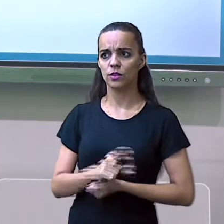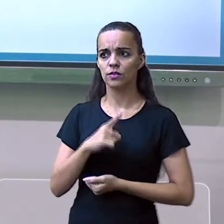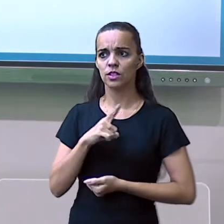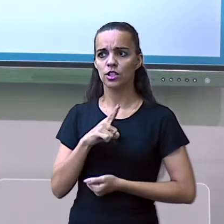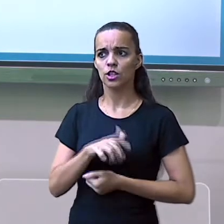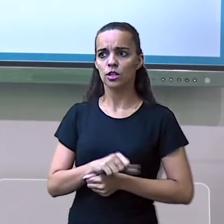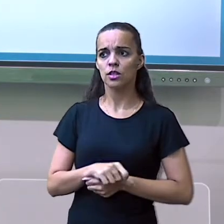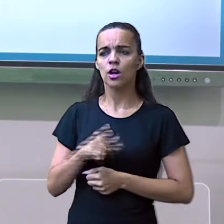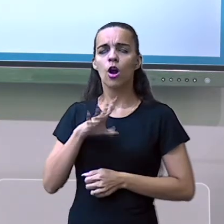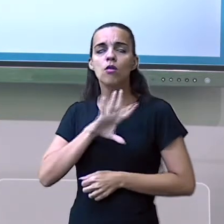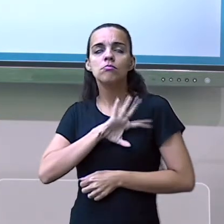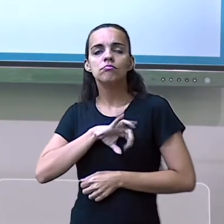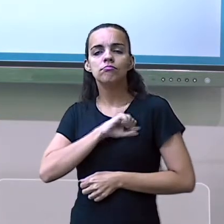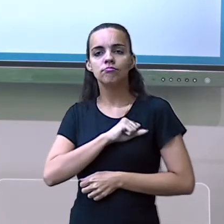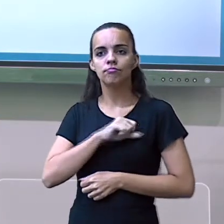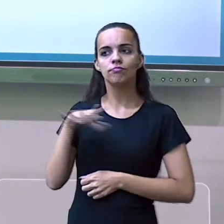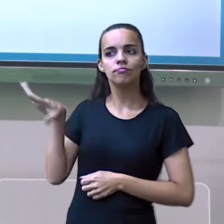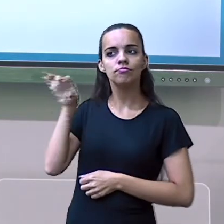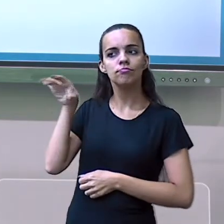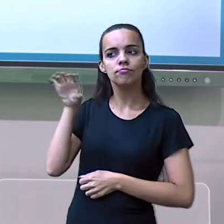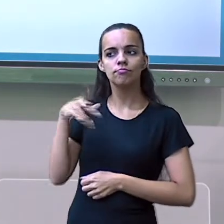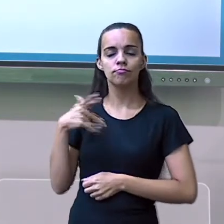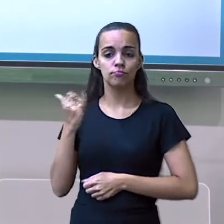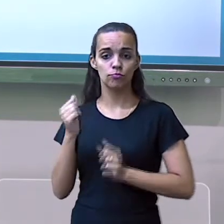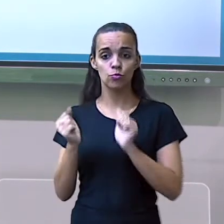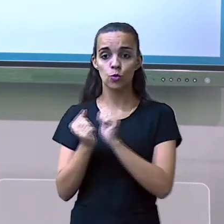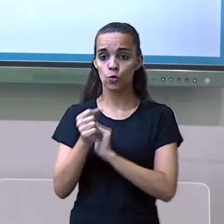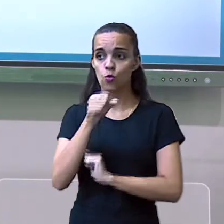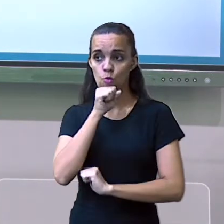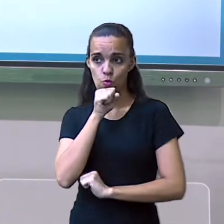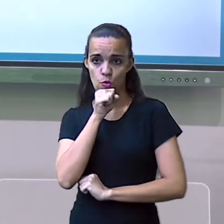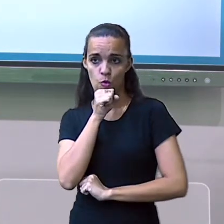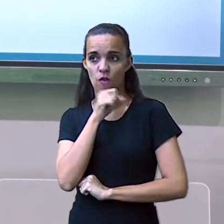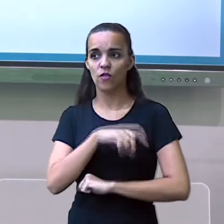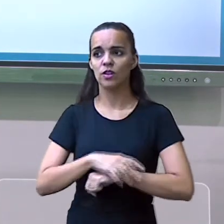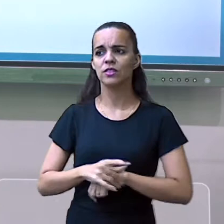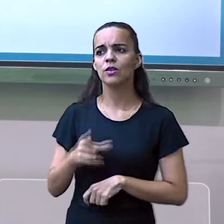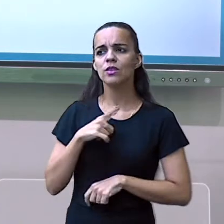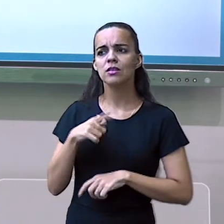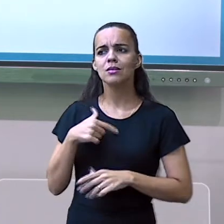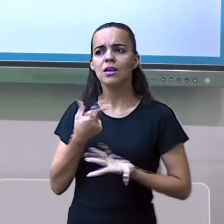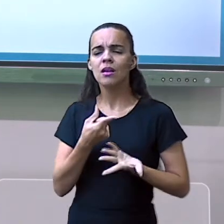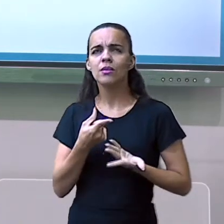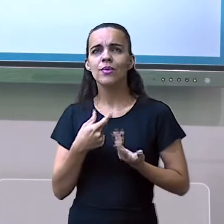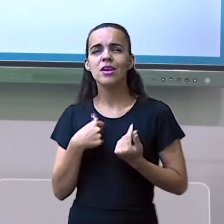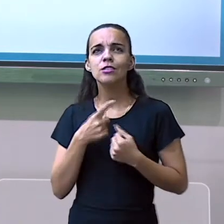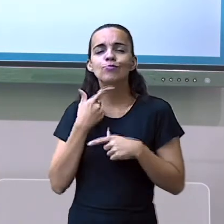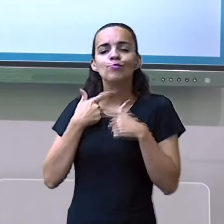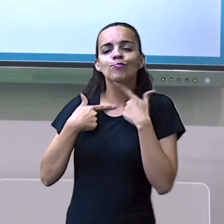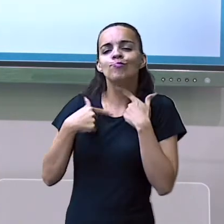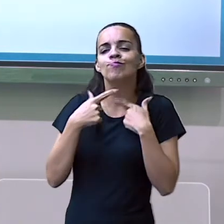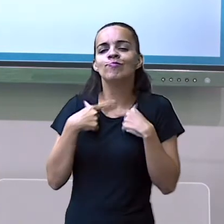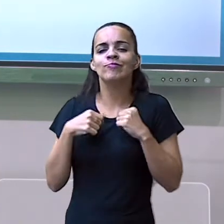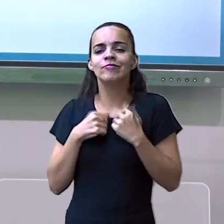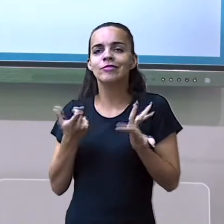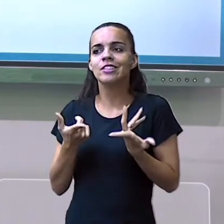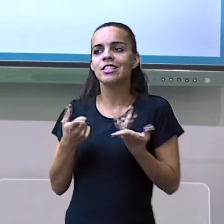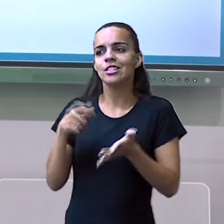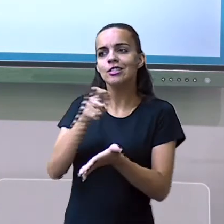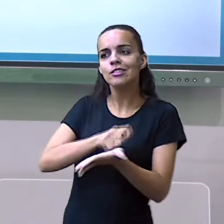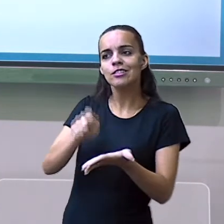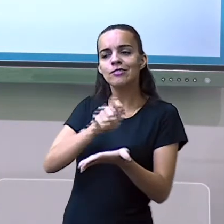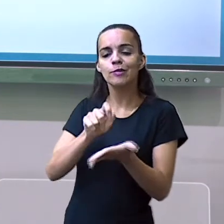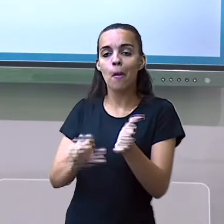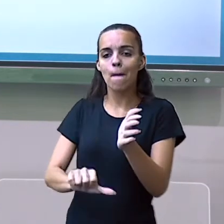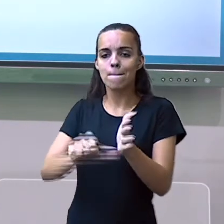de ouvir histórias contadas por sua avó. Isso lhe despertou o desejo de escrever seu